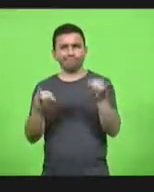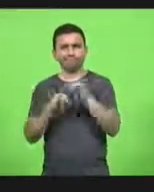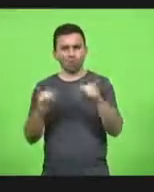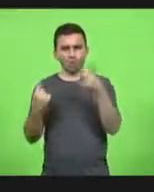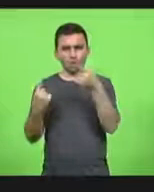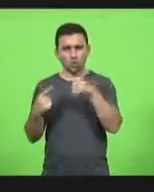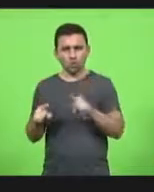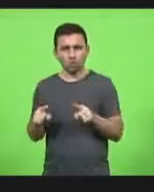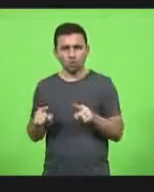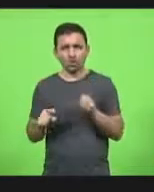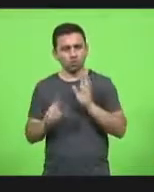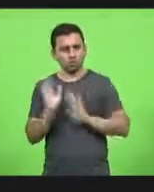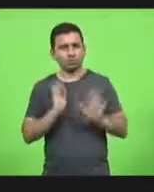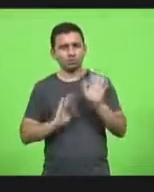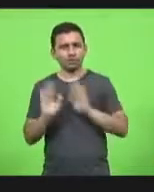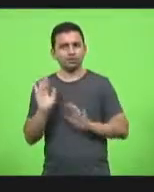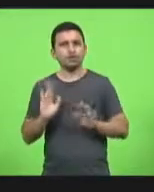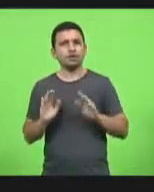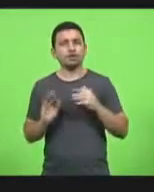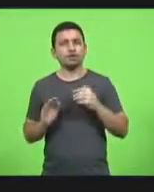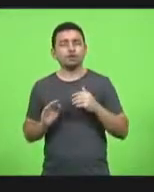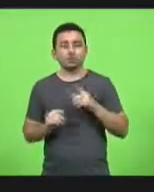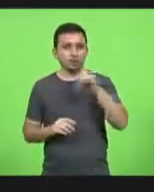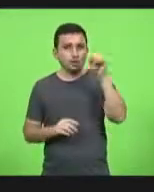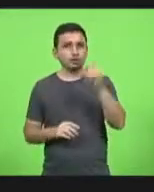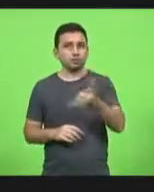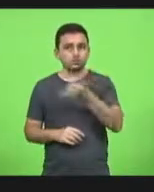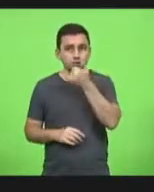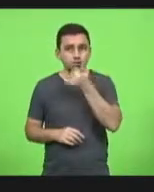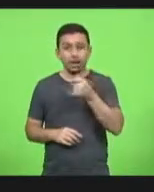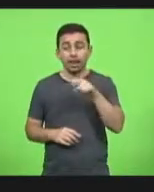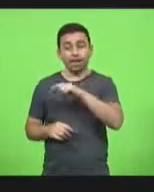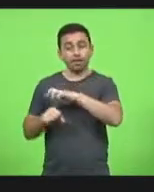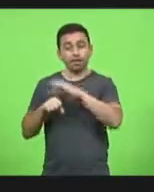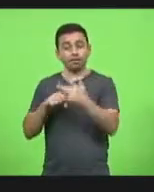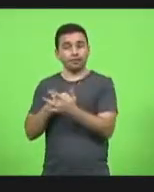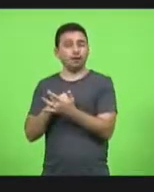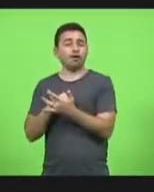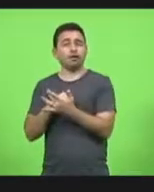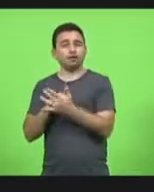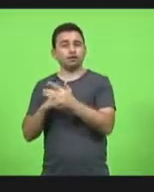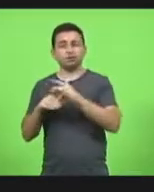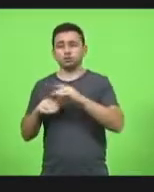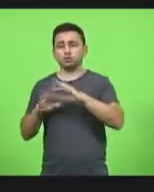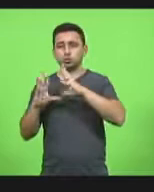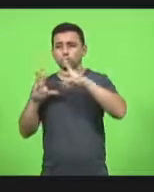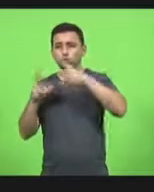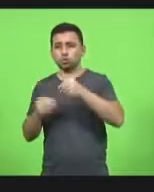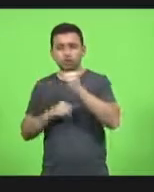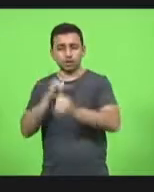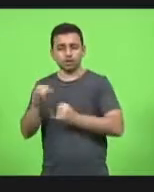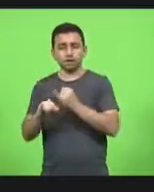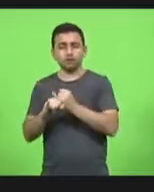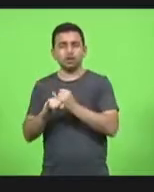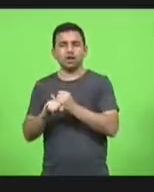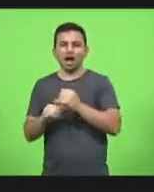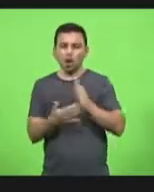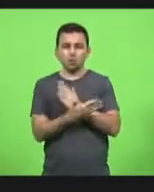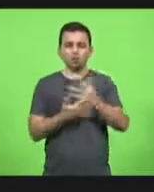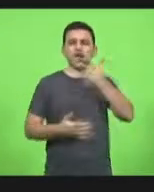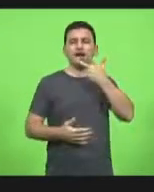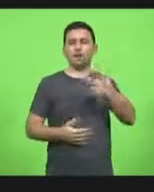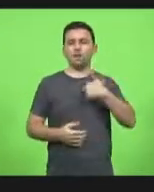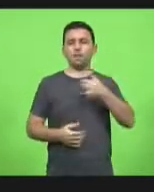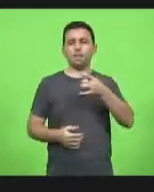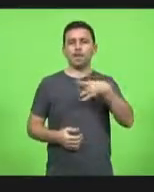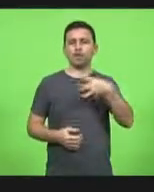aí, cuidado. Como eu disse, Deus perdoa, a internet não. Tem valentão aí que diz que não tem medo das redes sociais, deveria ter. Tá?